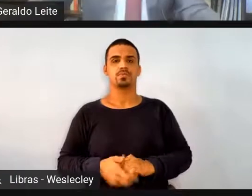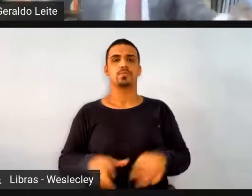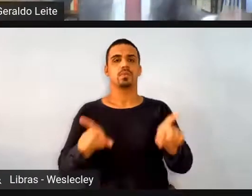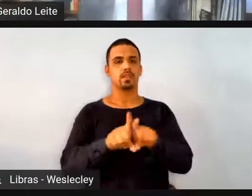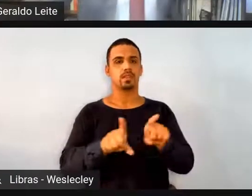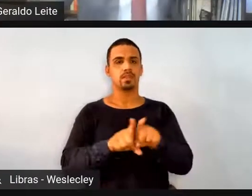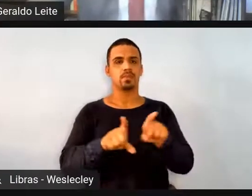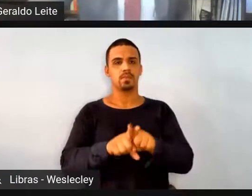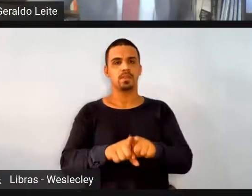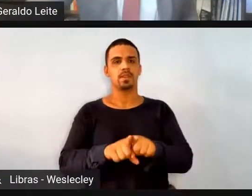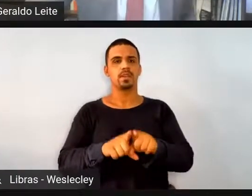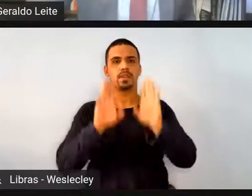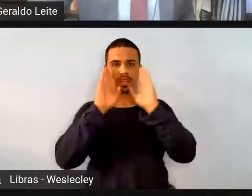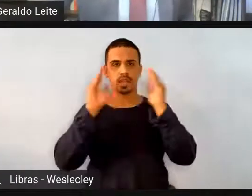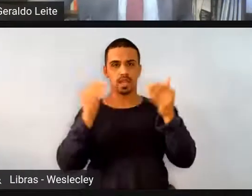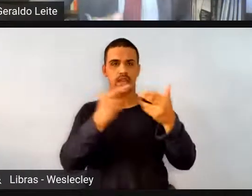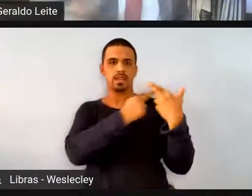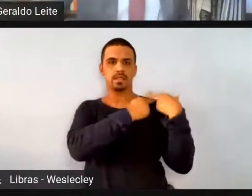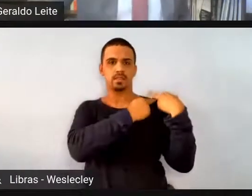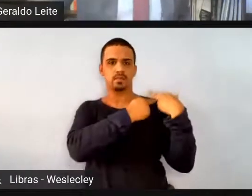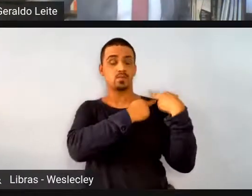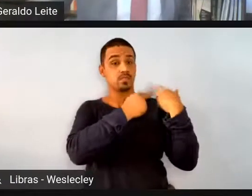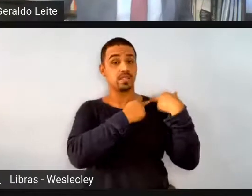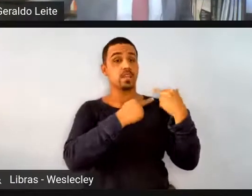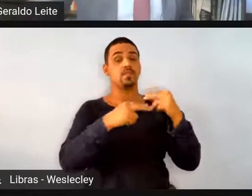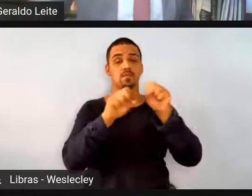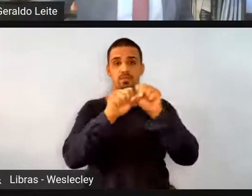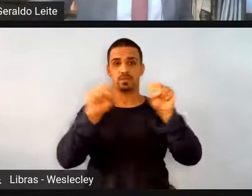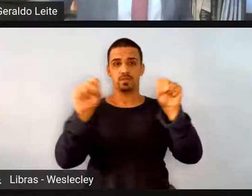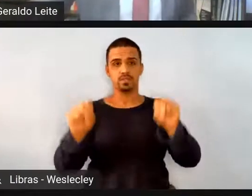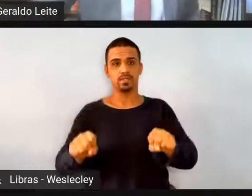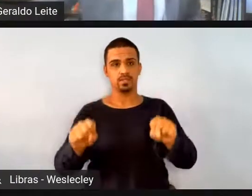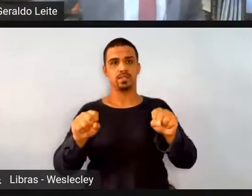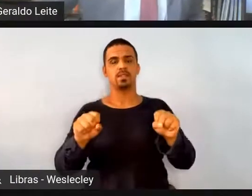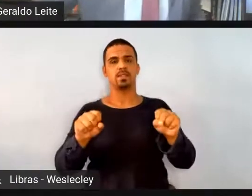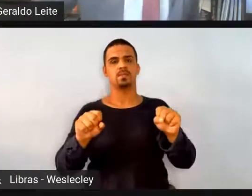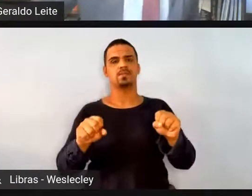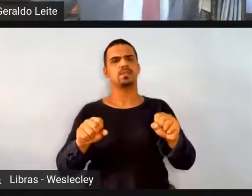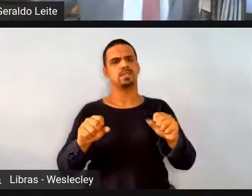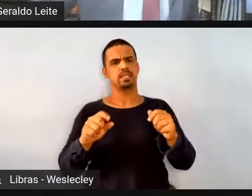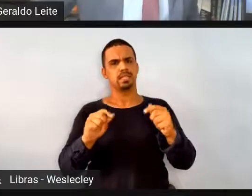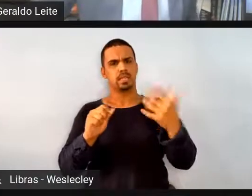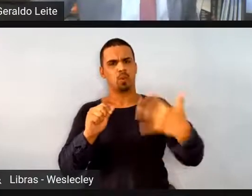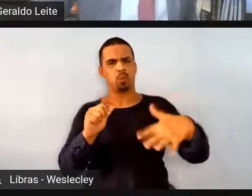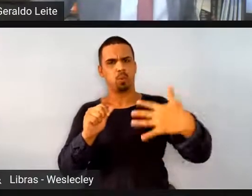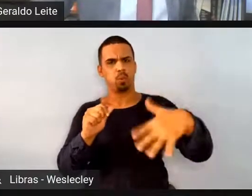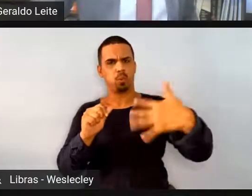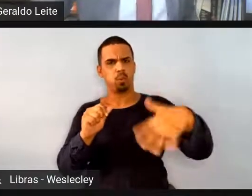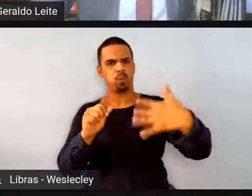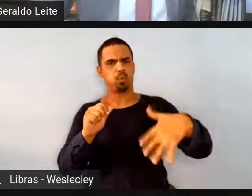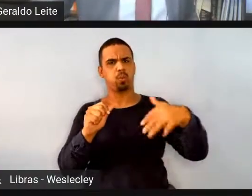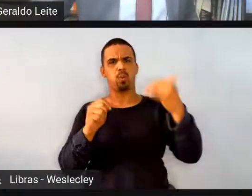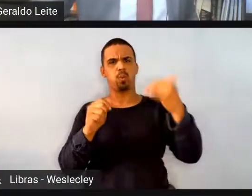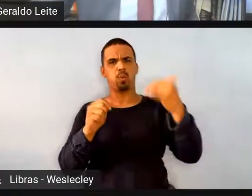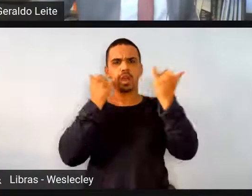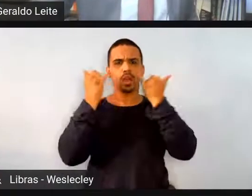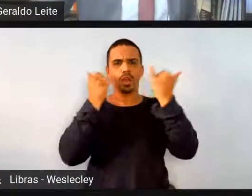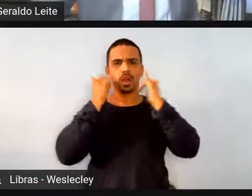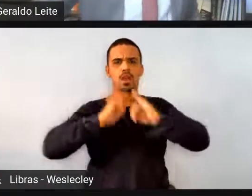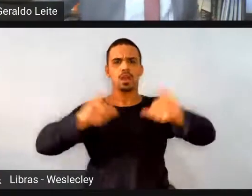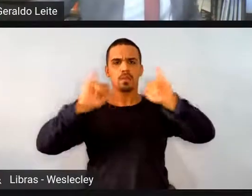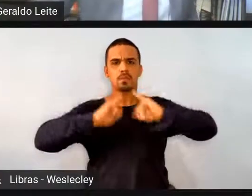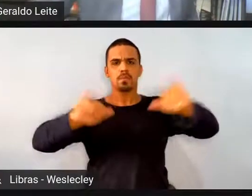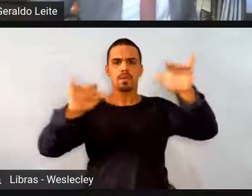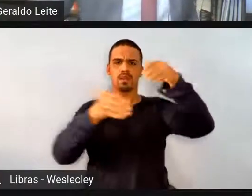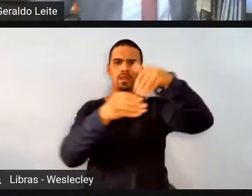que é inclusive responsável. Nós temos um sistema que encarece, as campanhas eleitorais são muito caras, né? Com